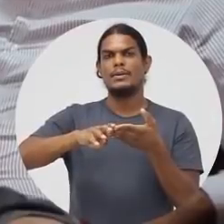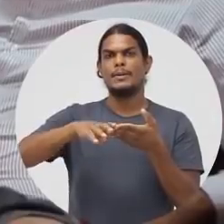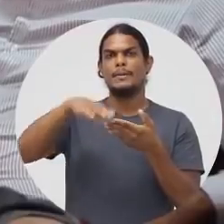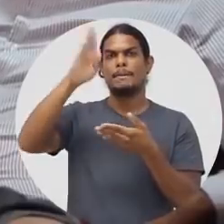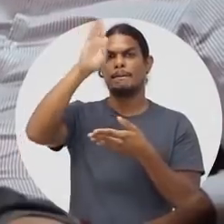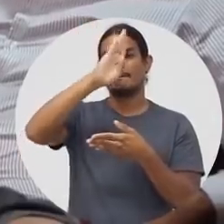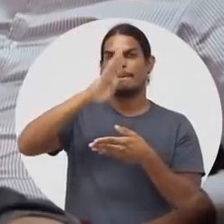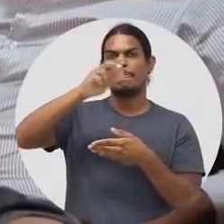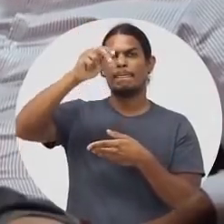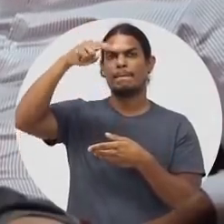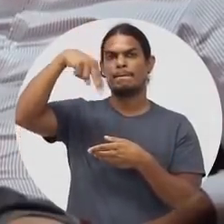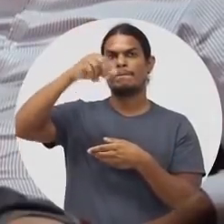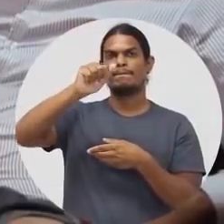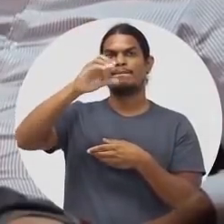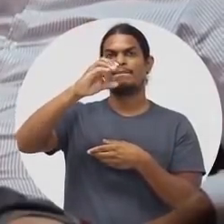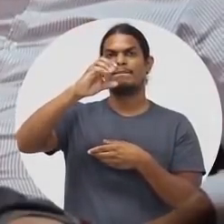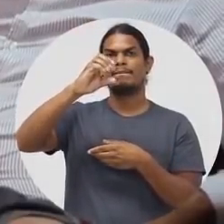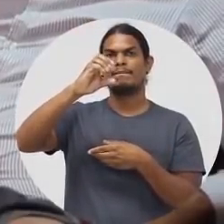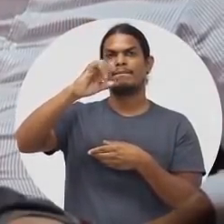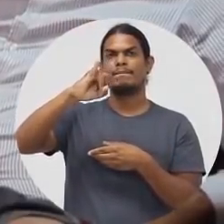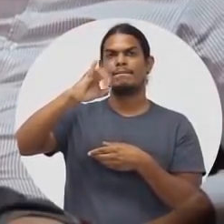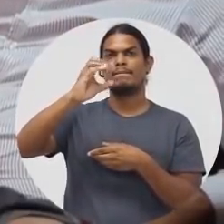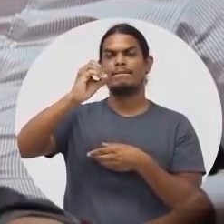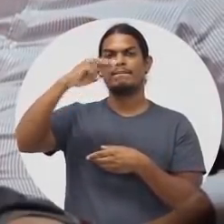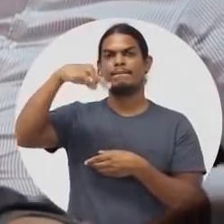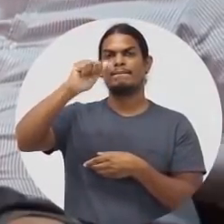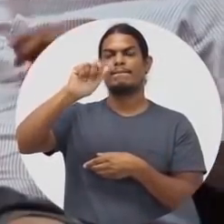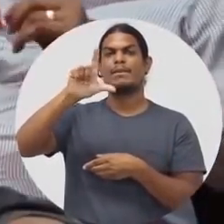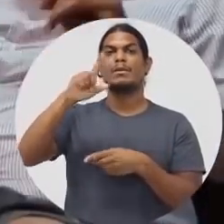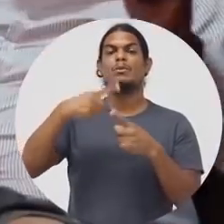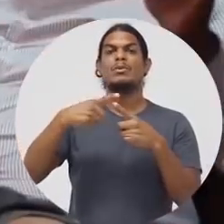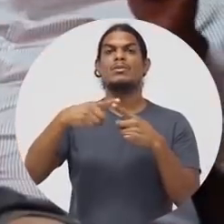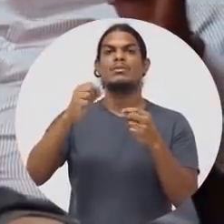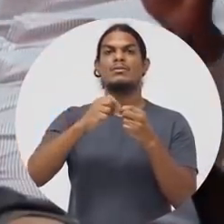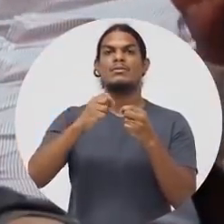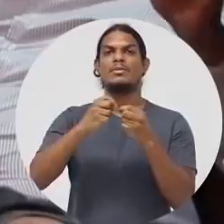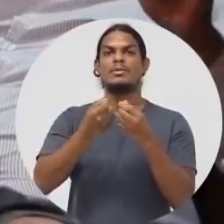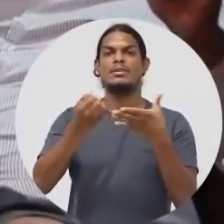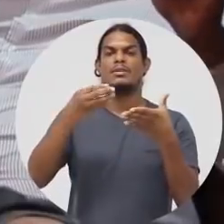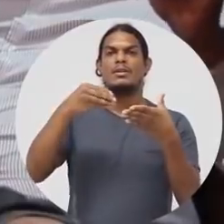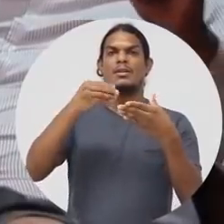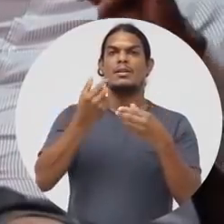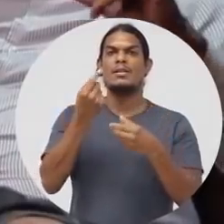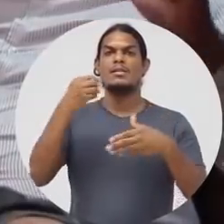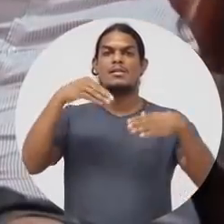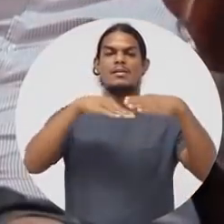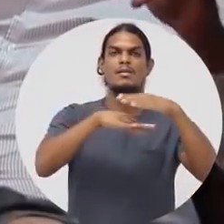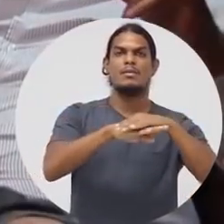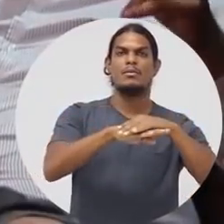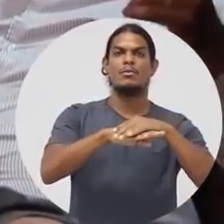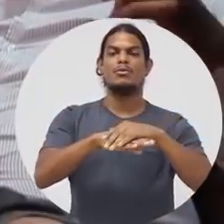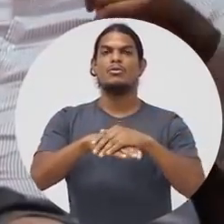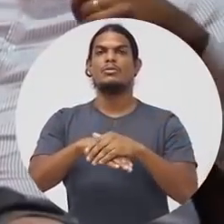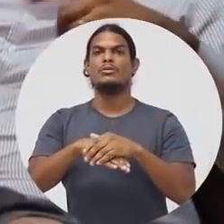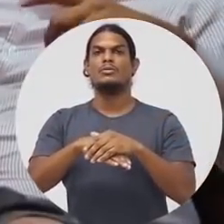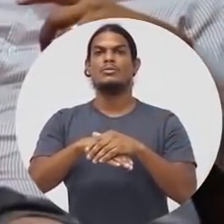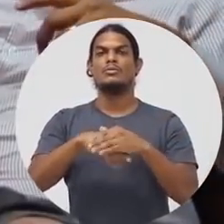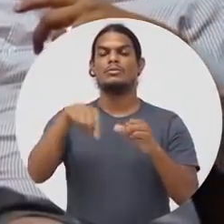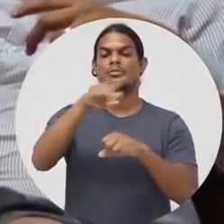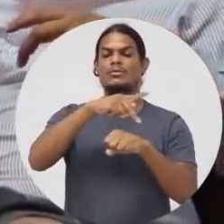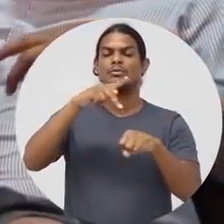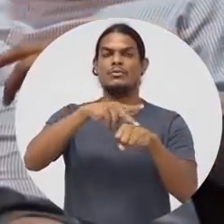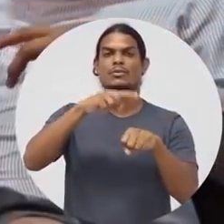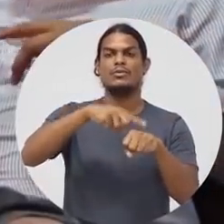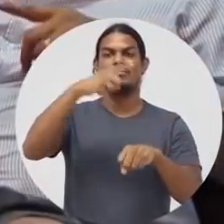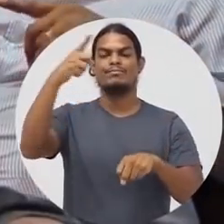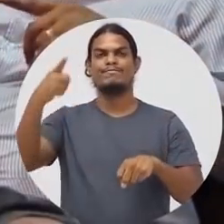fazer depósito em conta no exterior, aí é evasão de divisas. Eu não posso fazer uma operação do produto estar